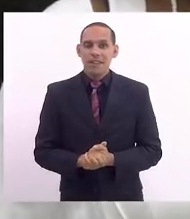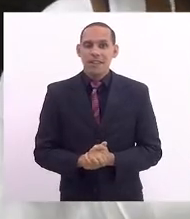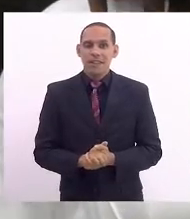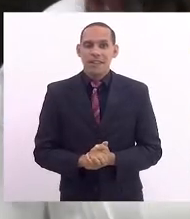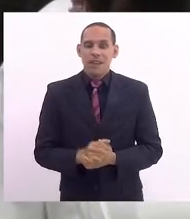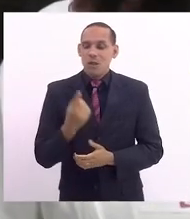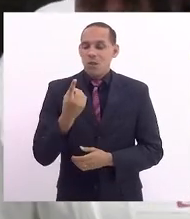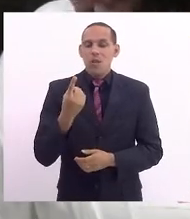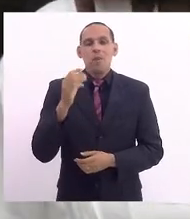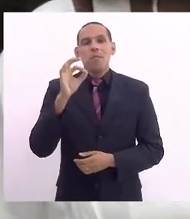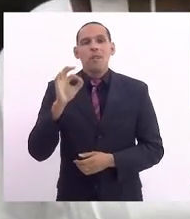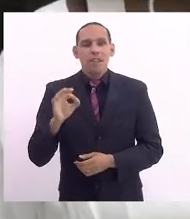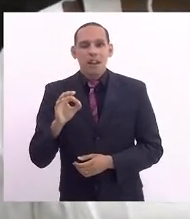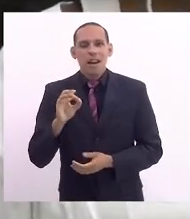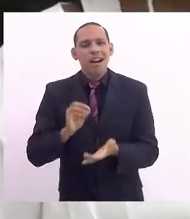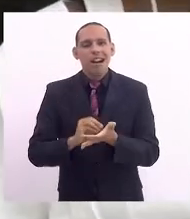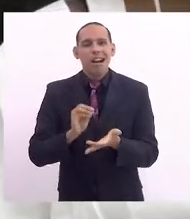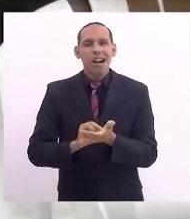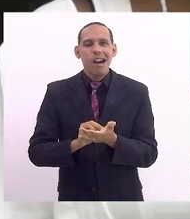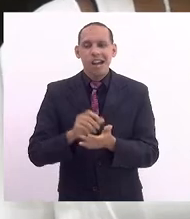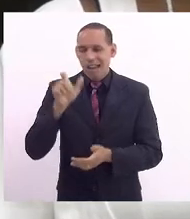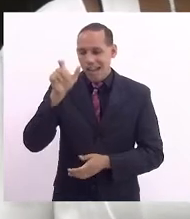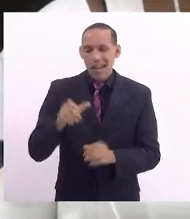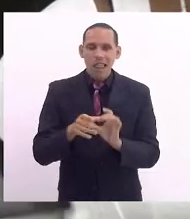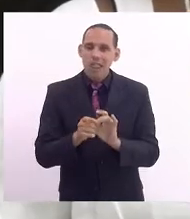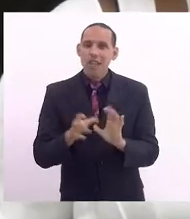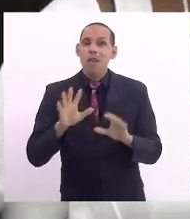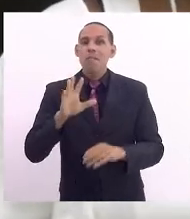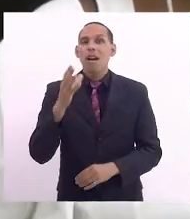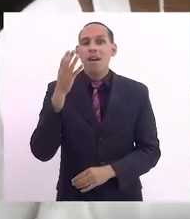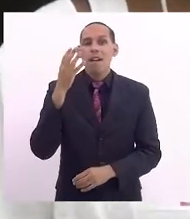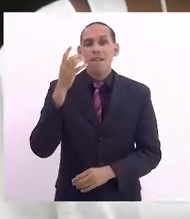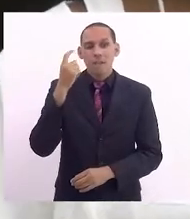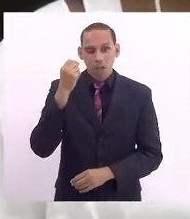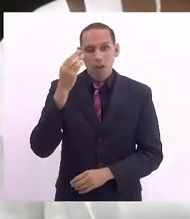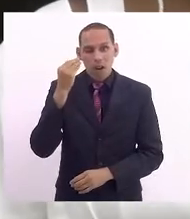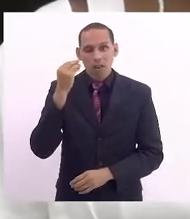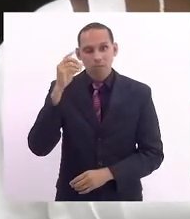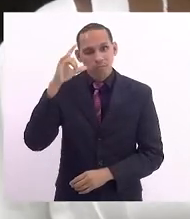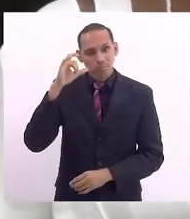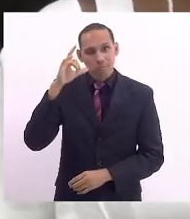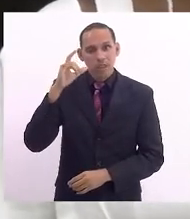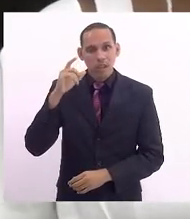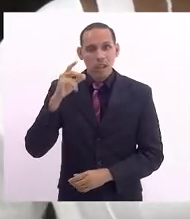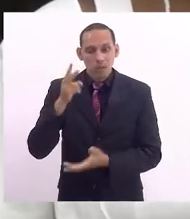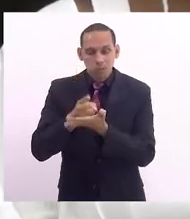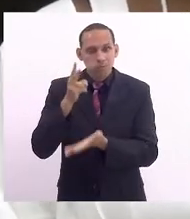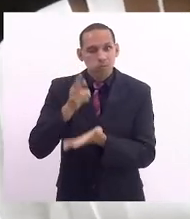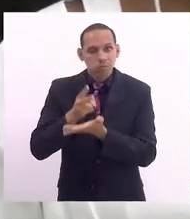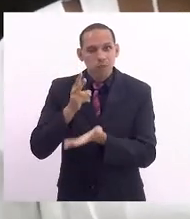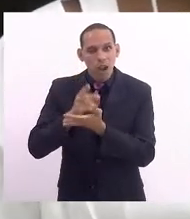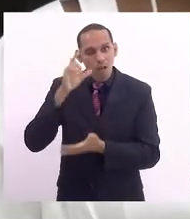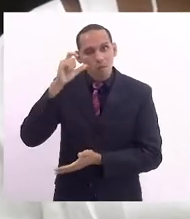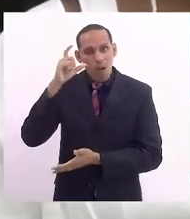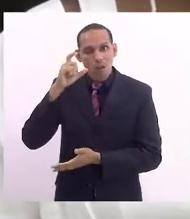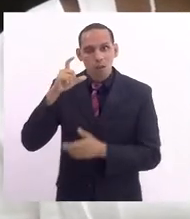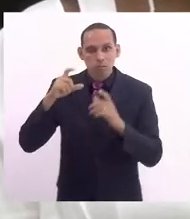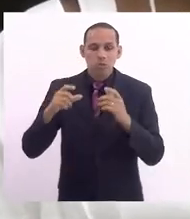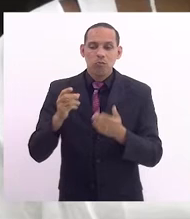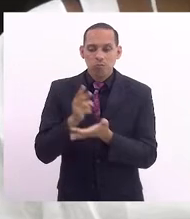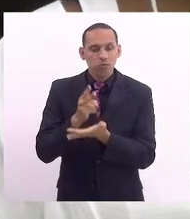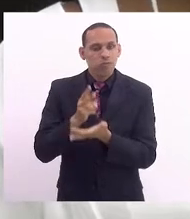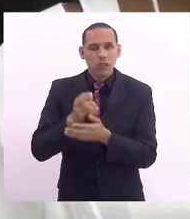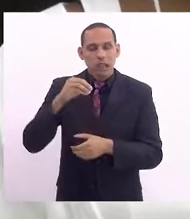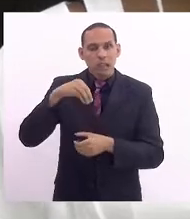ser absolvido desse, mas a foto dele continua lá na delegacia, então a gente tem que lutar para isso, para tirar